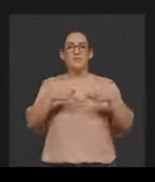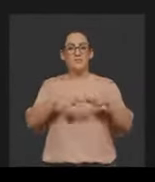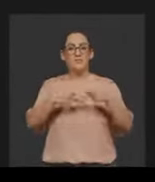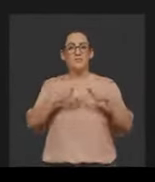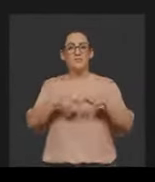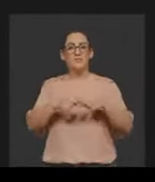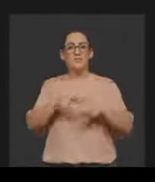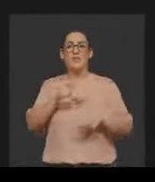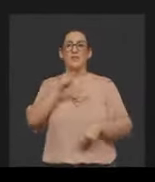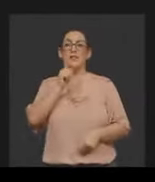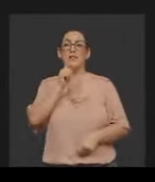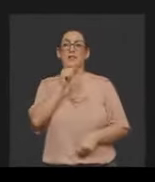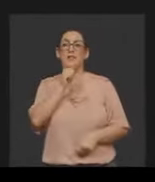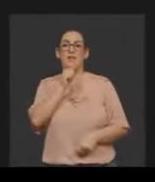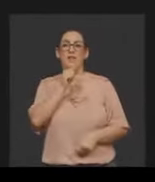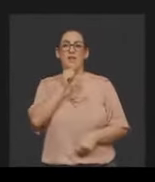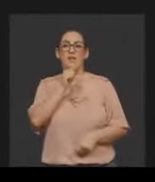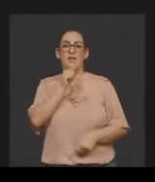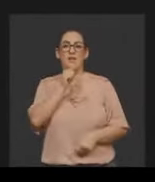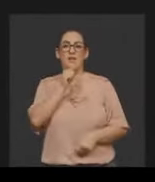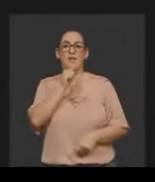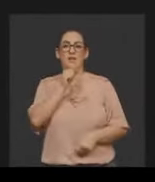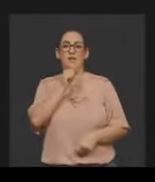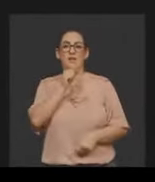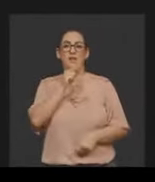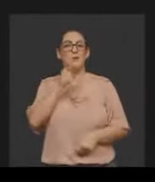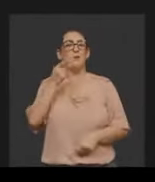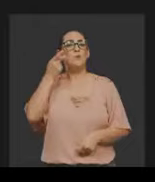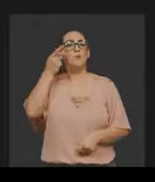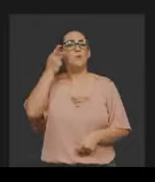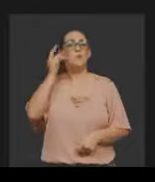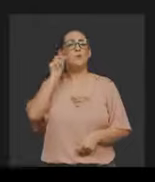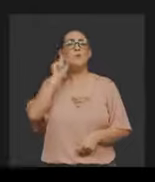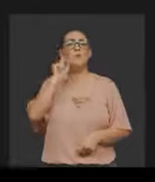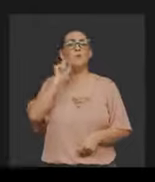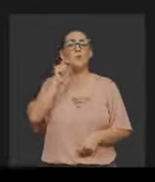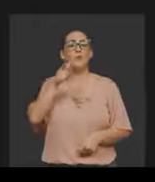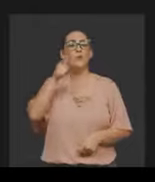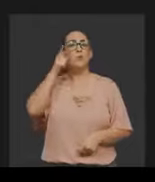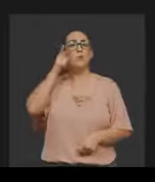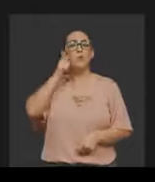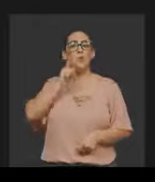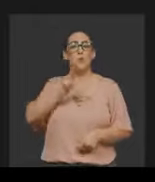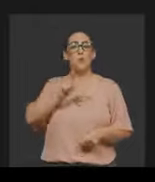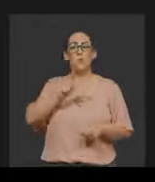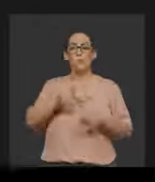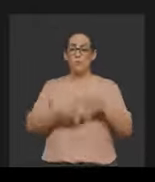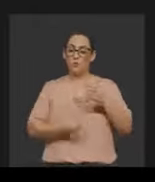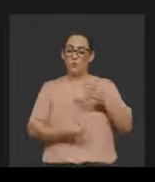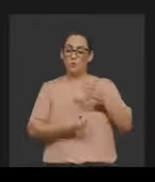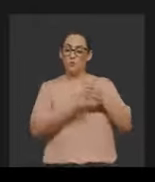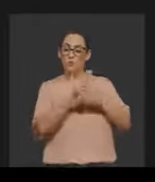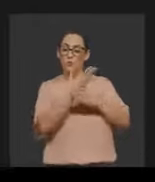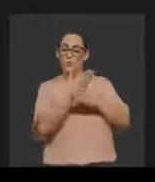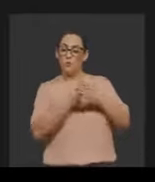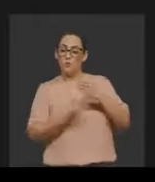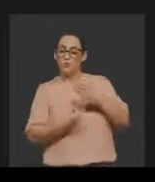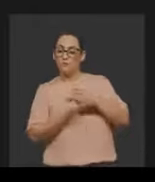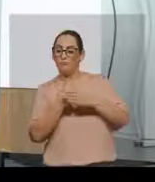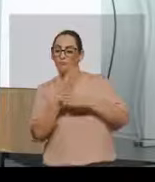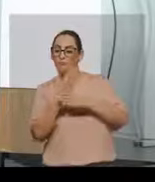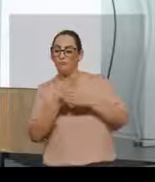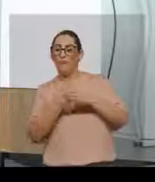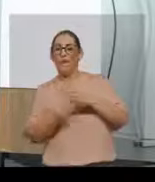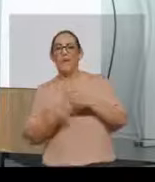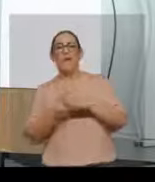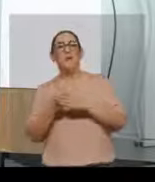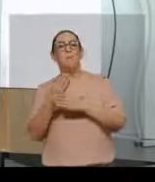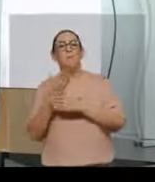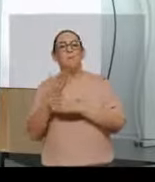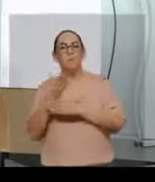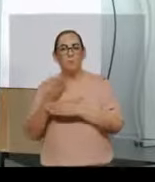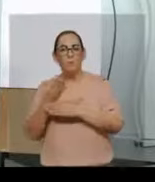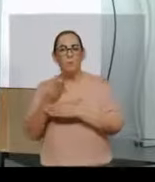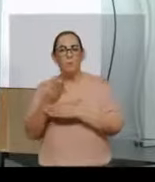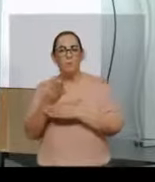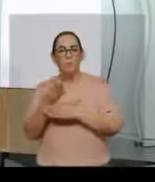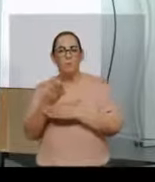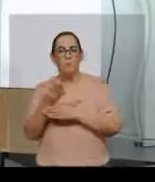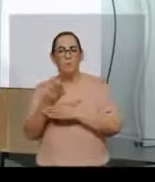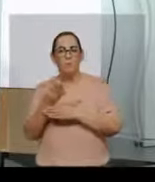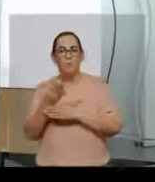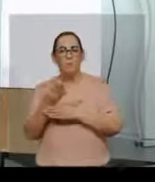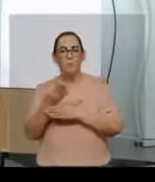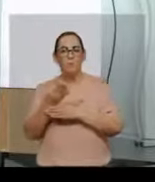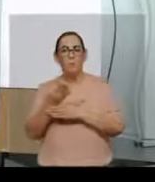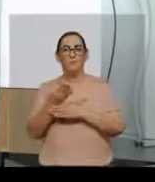necessitar da água para a reprodução, porque o grão de pólen ainda não é uma estrutura presente nesse